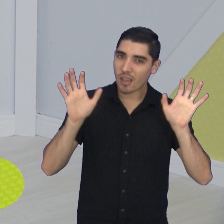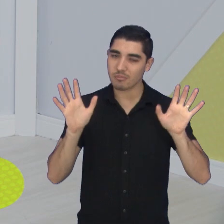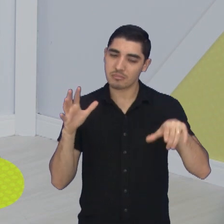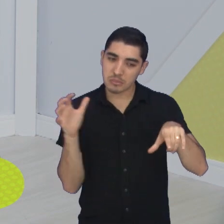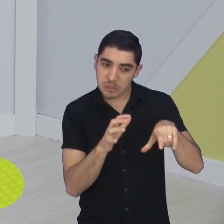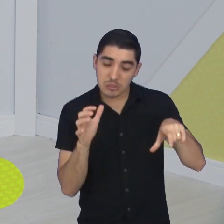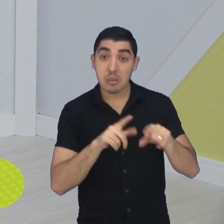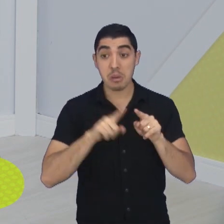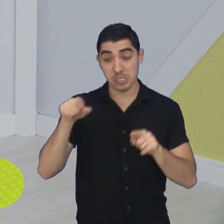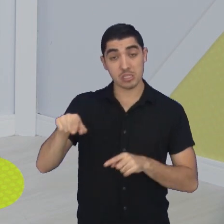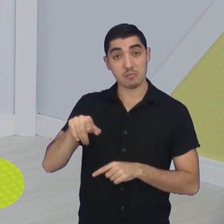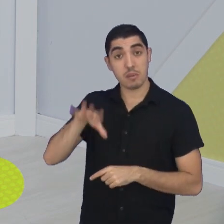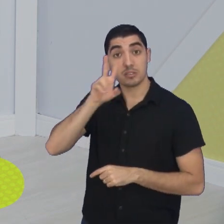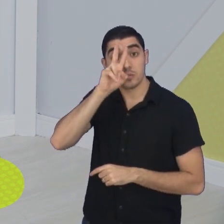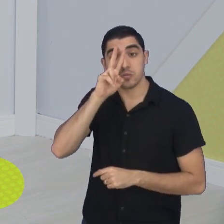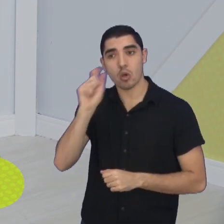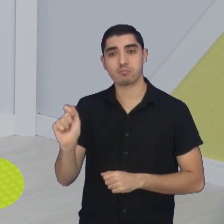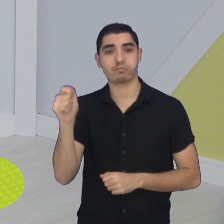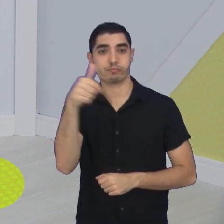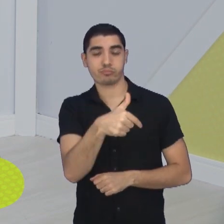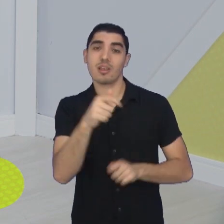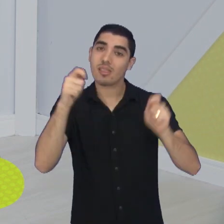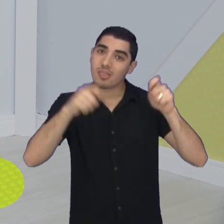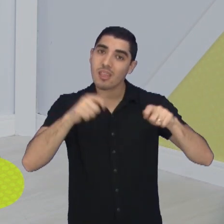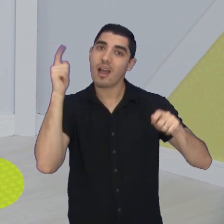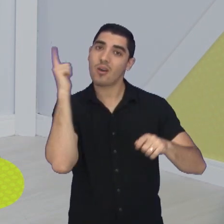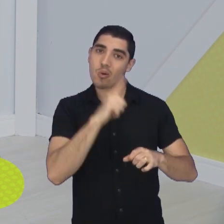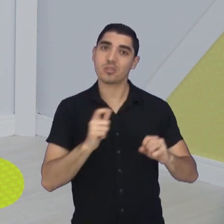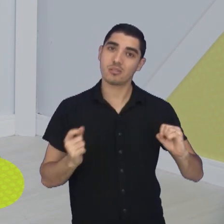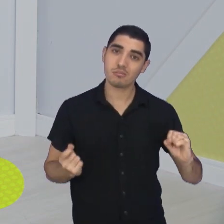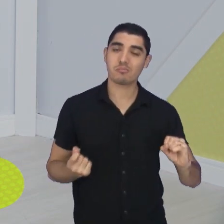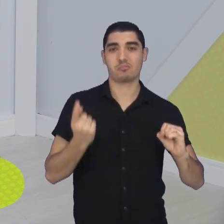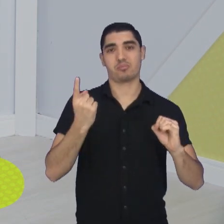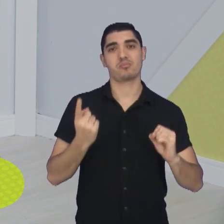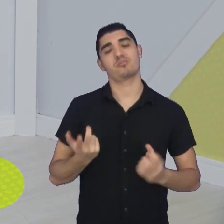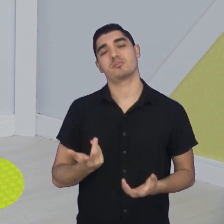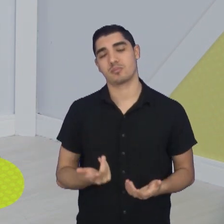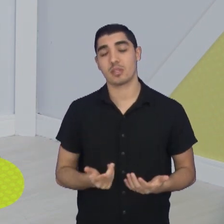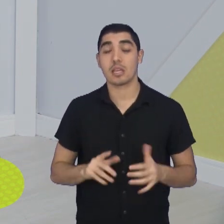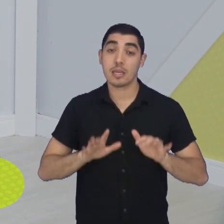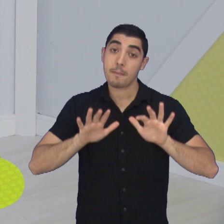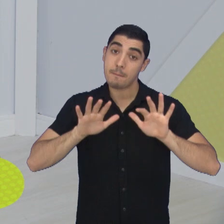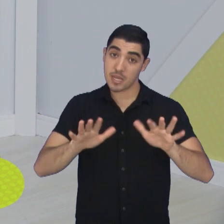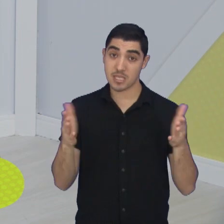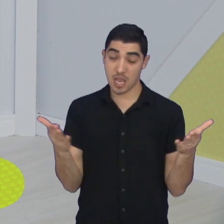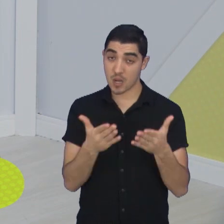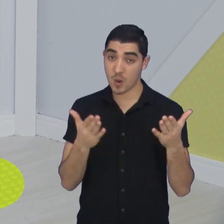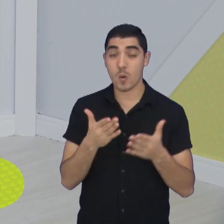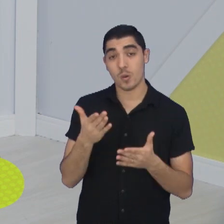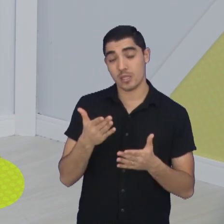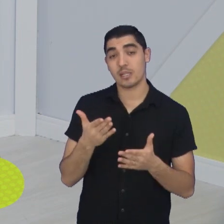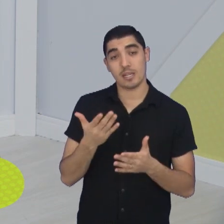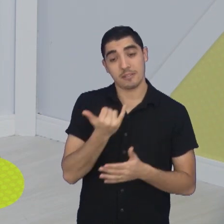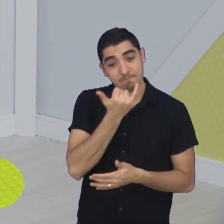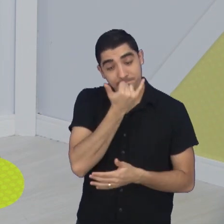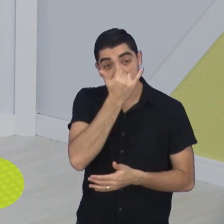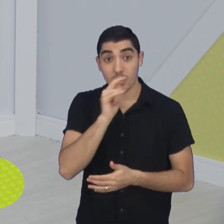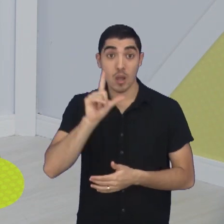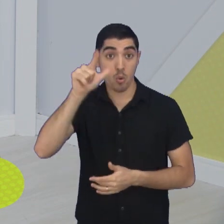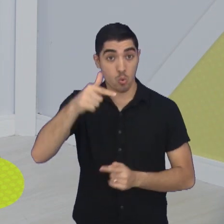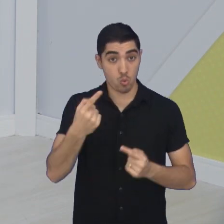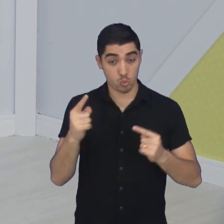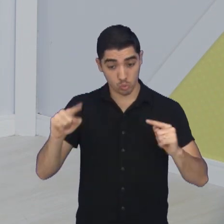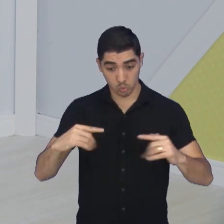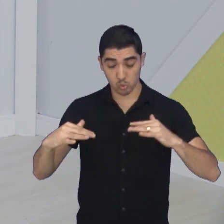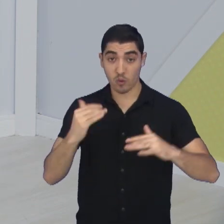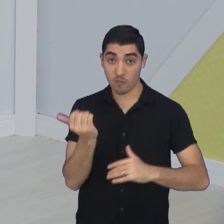volume do jogo e poderia ter saído com resultado melhor do estádio Martins Pereira. Agora tem que correr atrás do próximo resultado, que será fora de